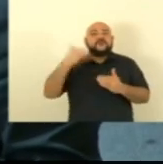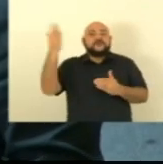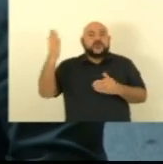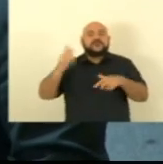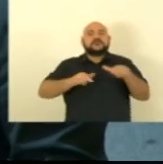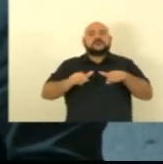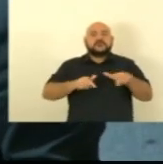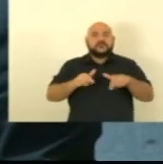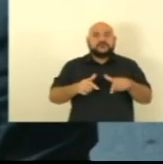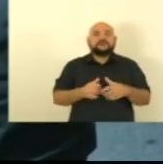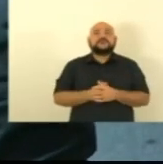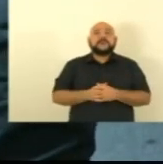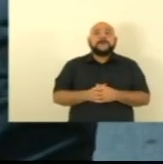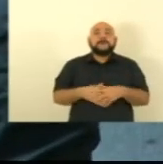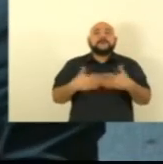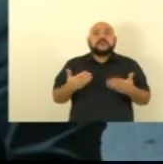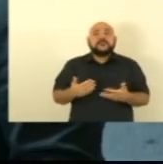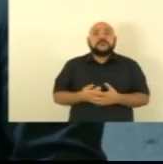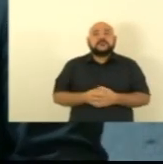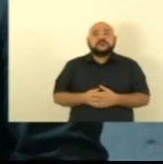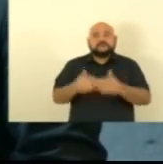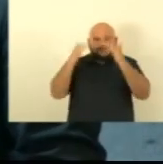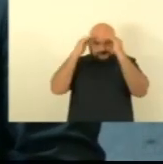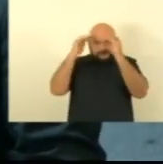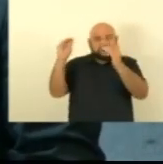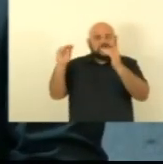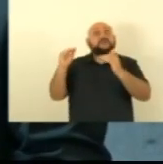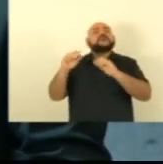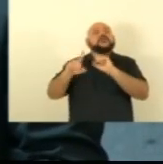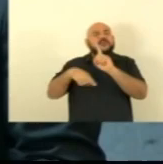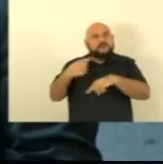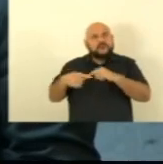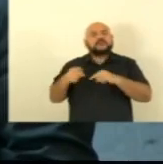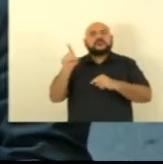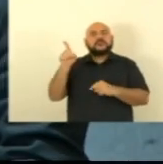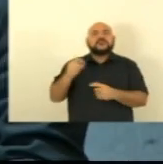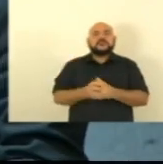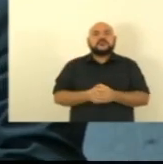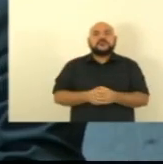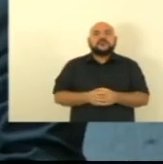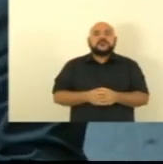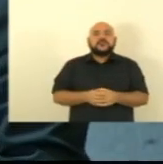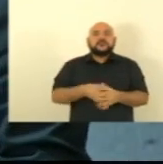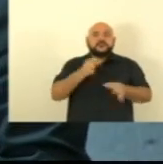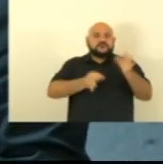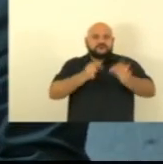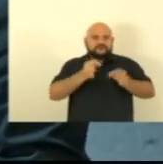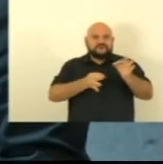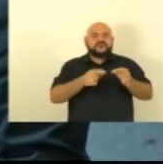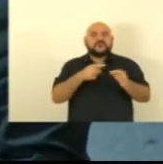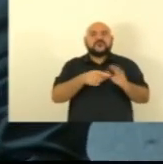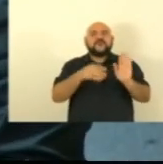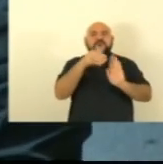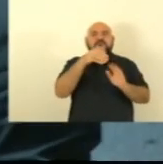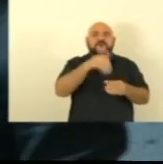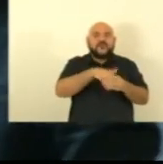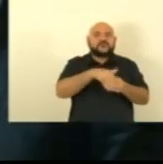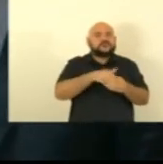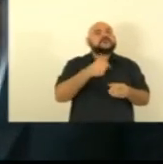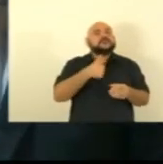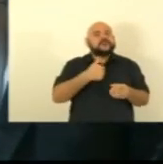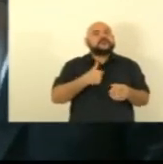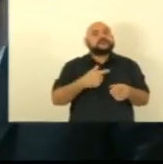em respeito a ele, para nós votarmos e ele poder justificar o voto, projeto de autoria dele, eu vou me prevalecer do prazo regimental.